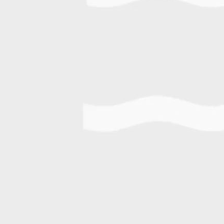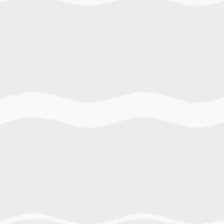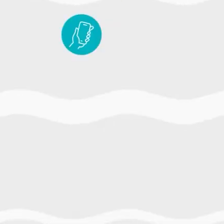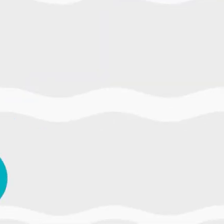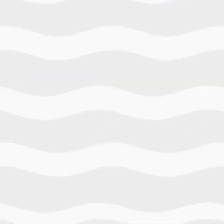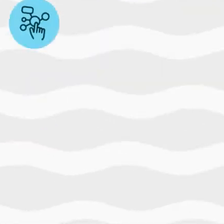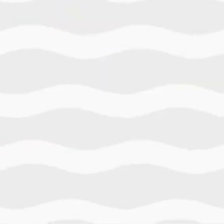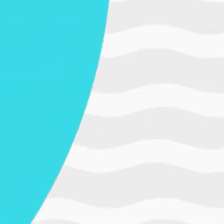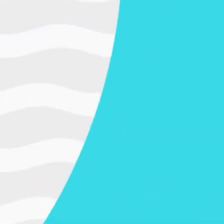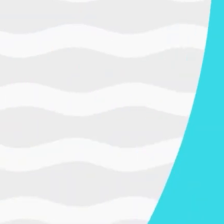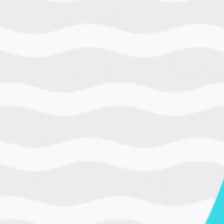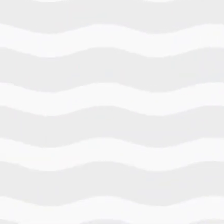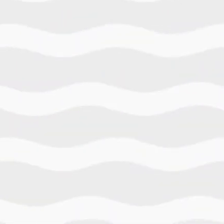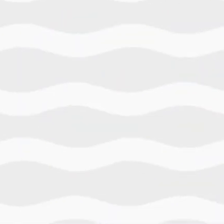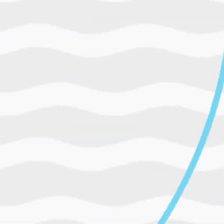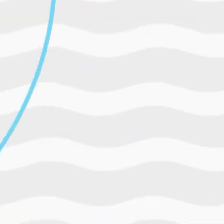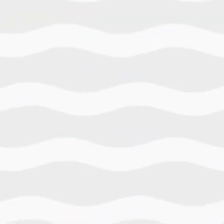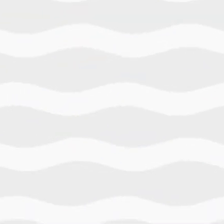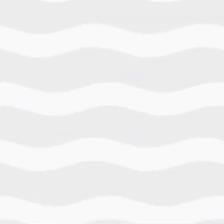e